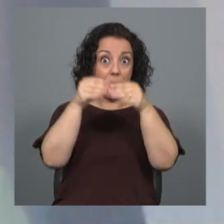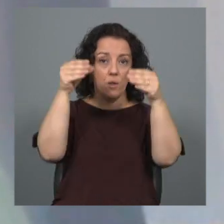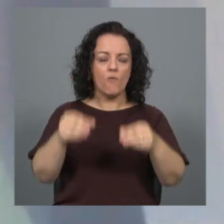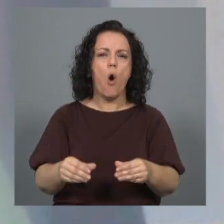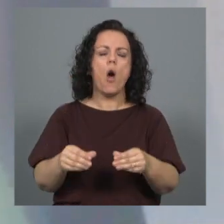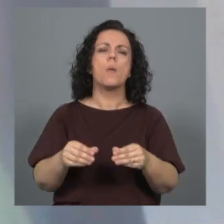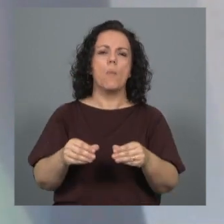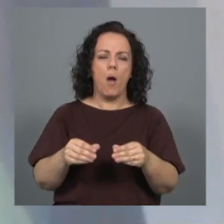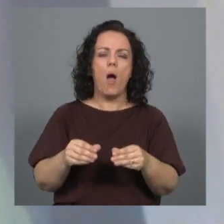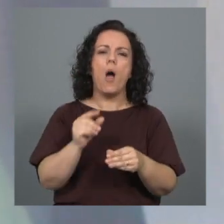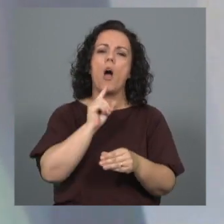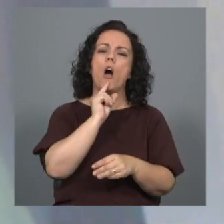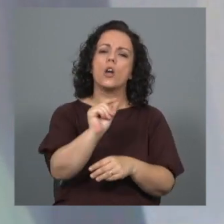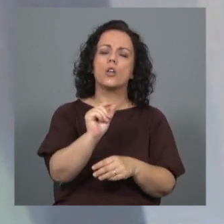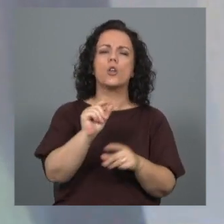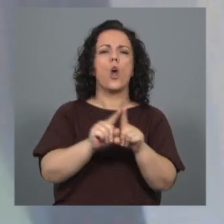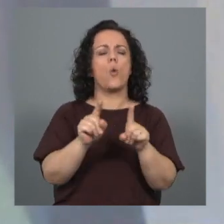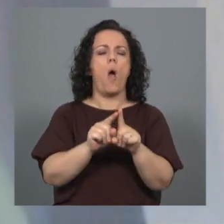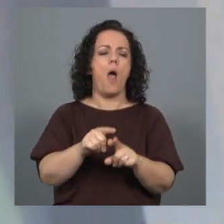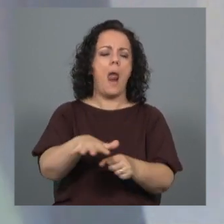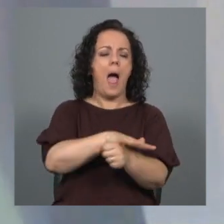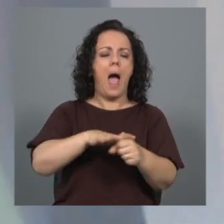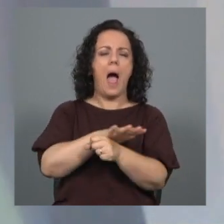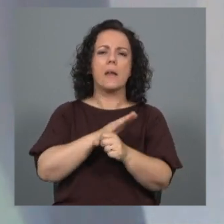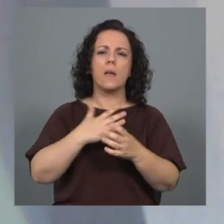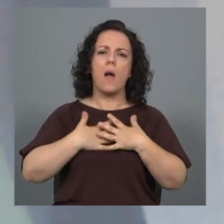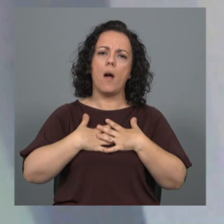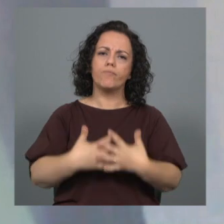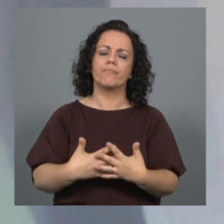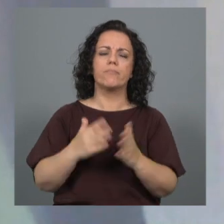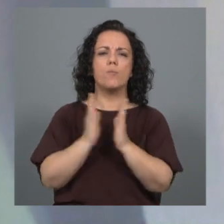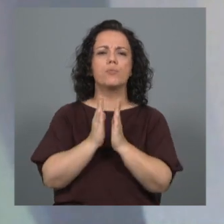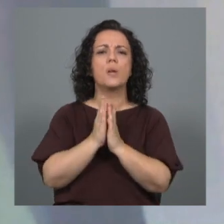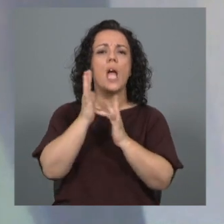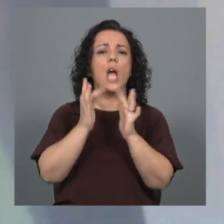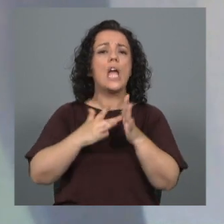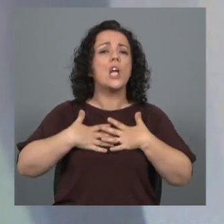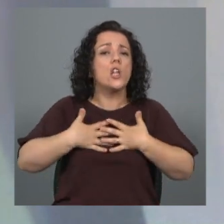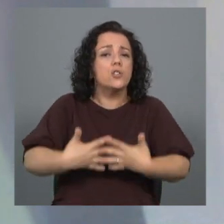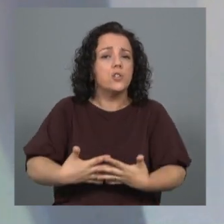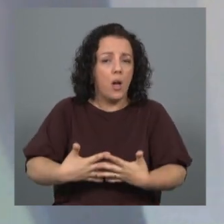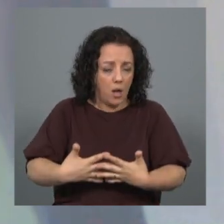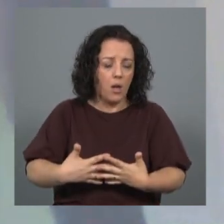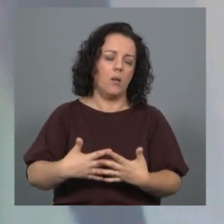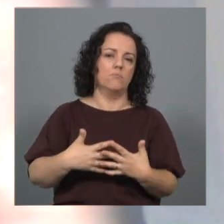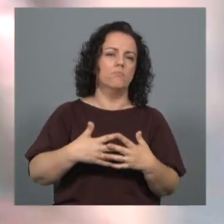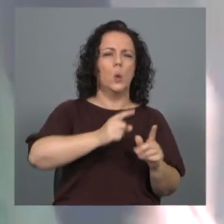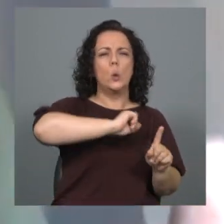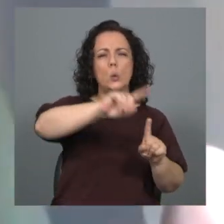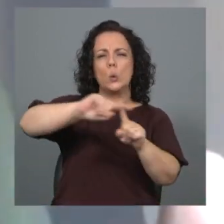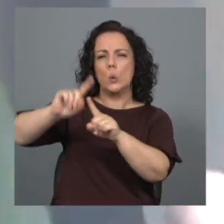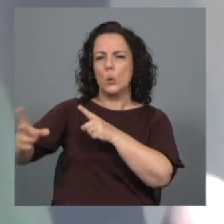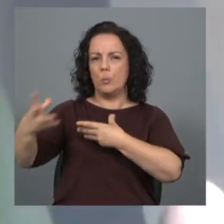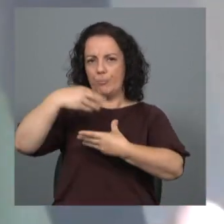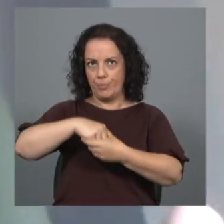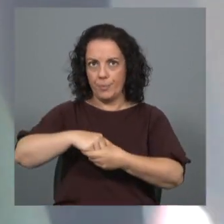nas diversas denominações cristãs, e foi por aí que começámos, e que agora irá... a parte de